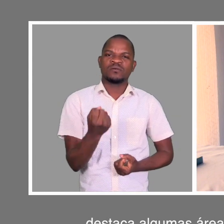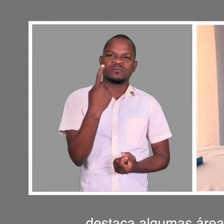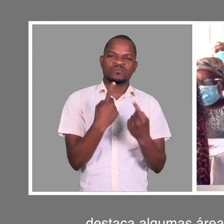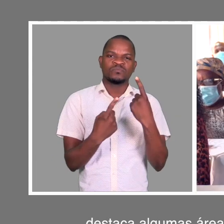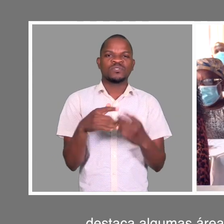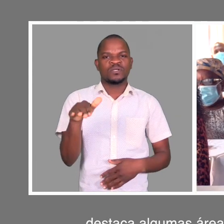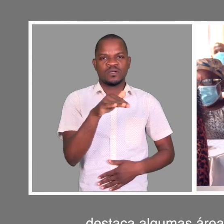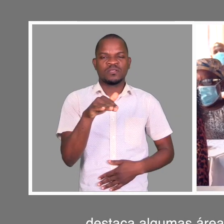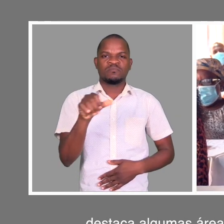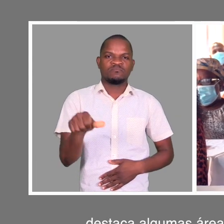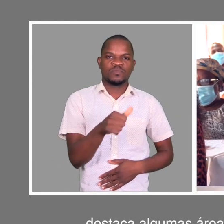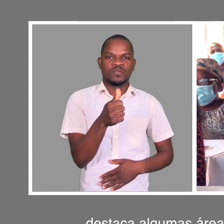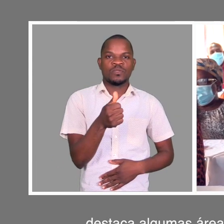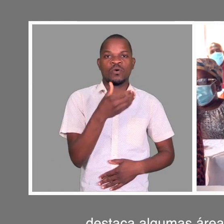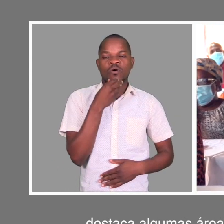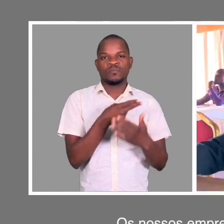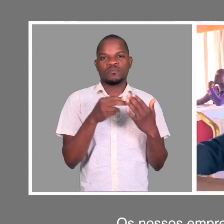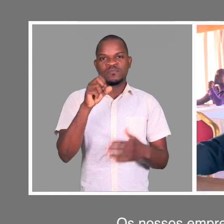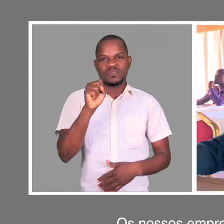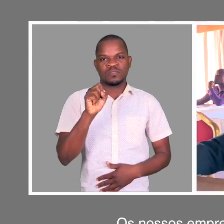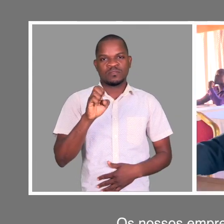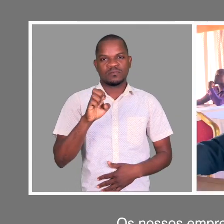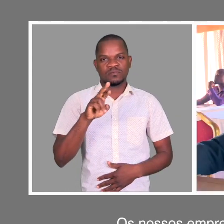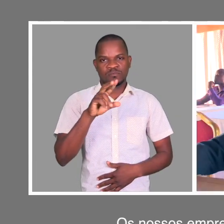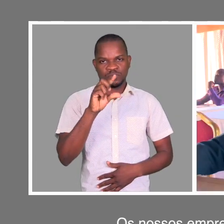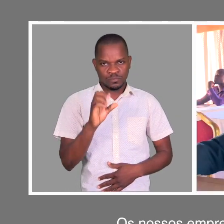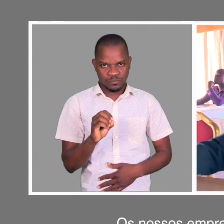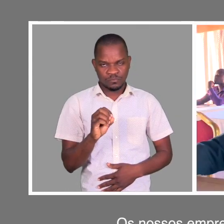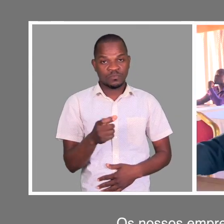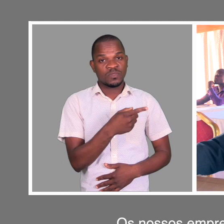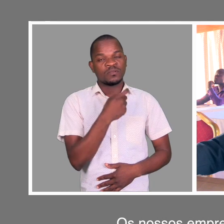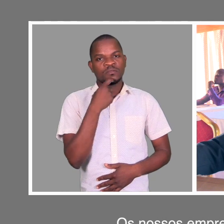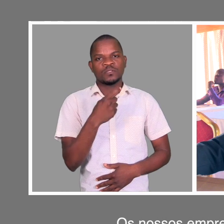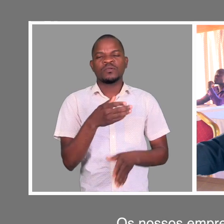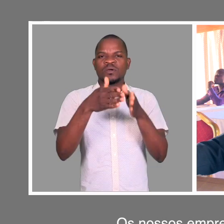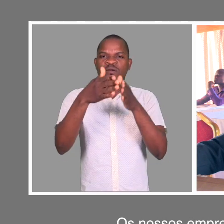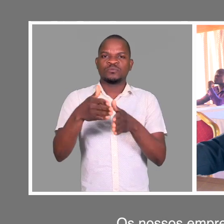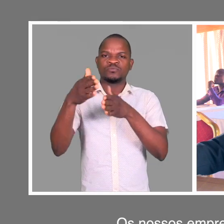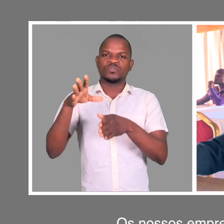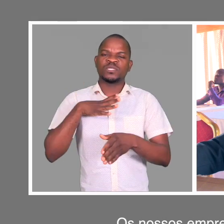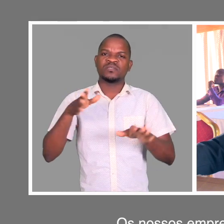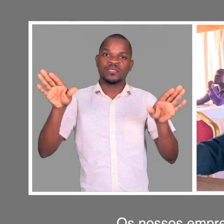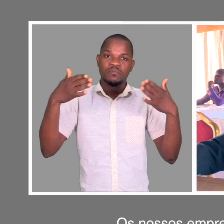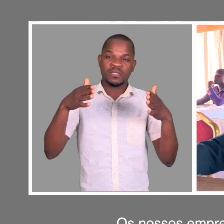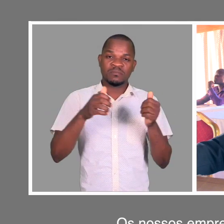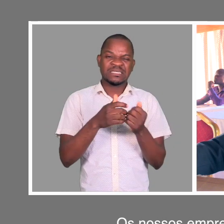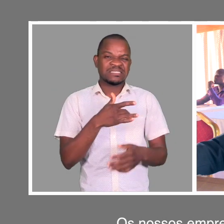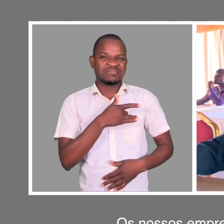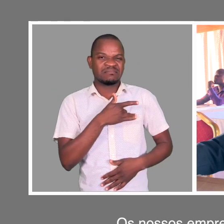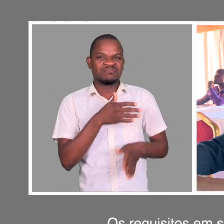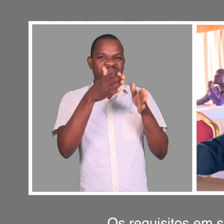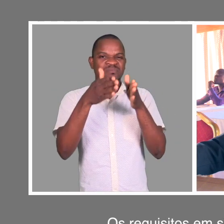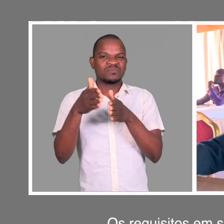gostaria de vir melhoradas. Os nossos empregadores não estão sensíveis à questão da pessoa